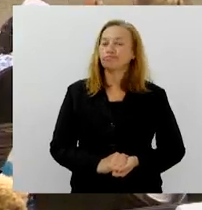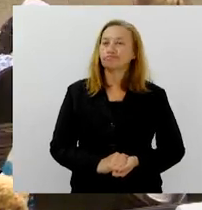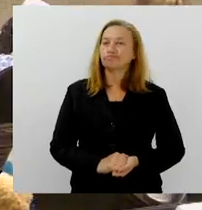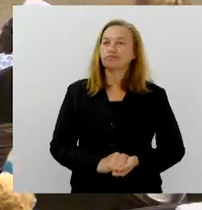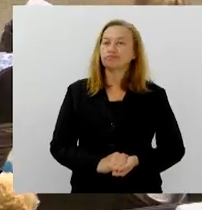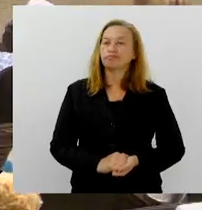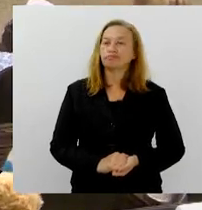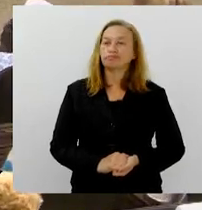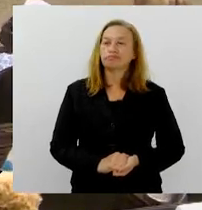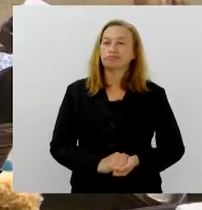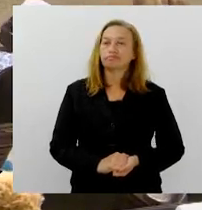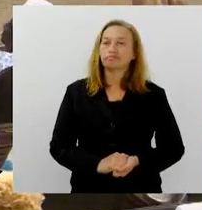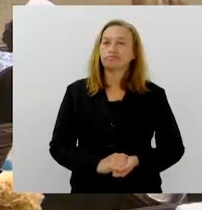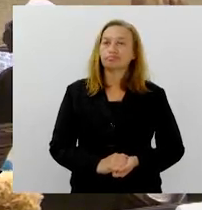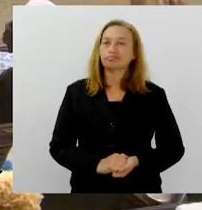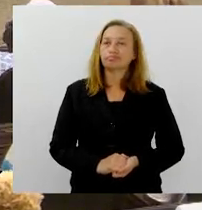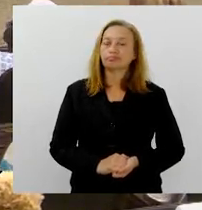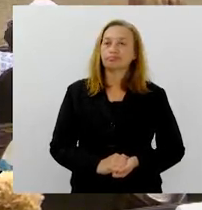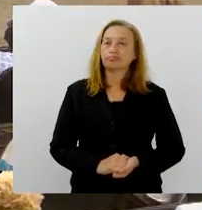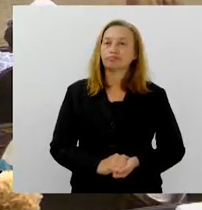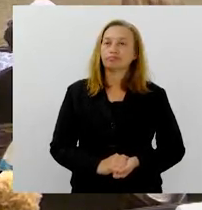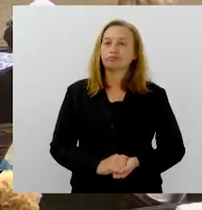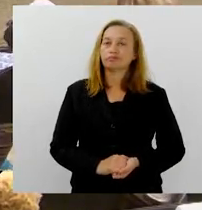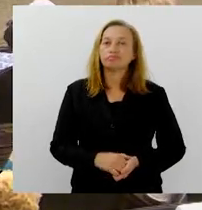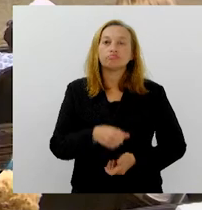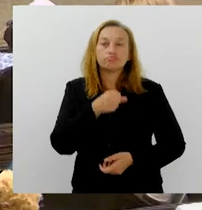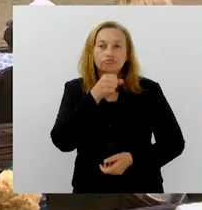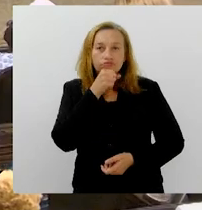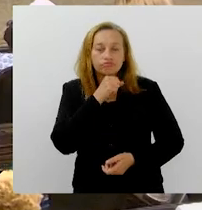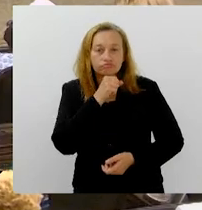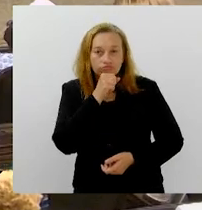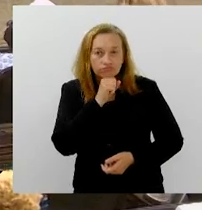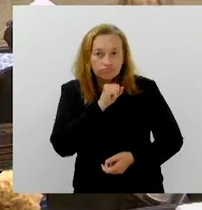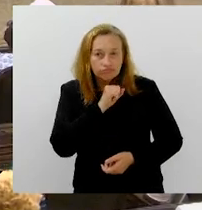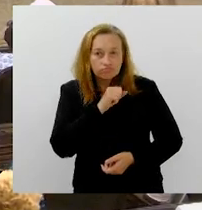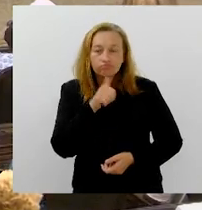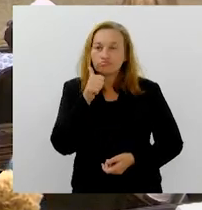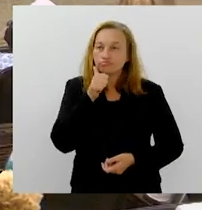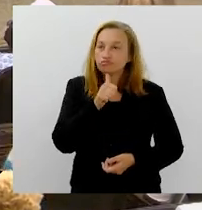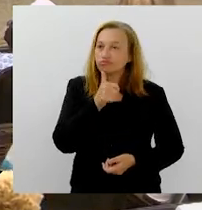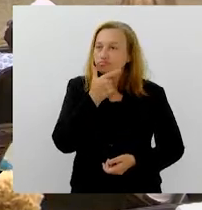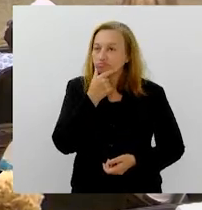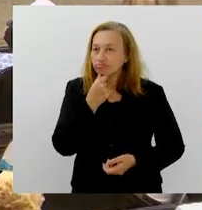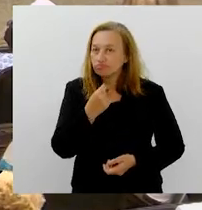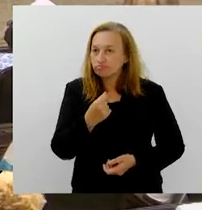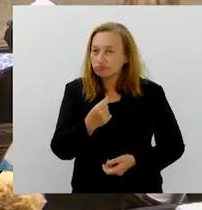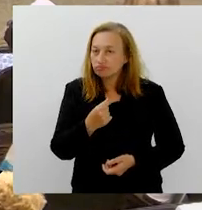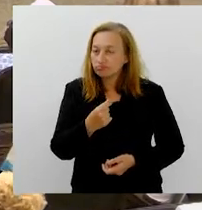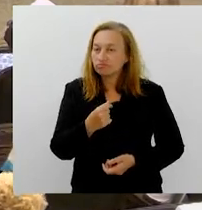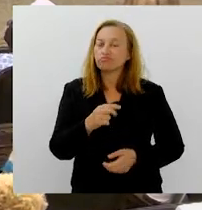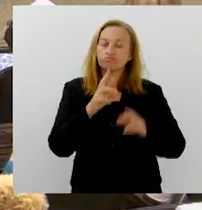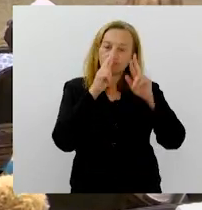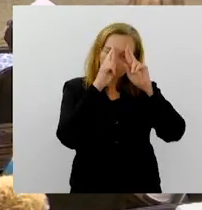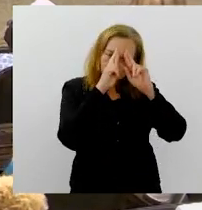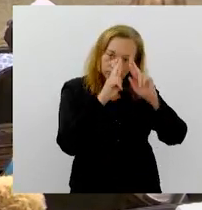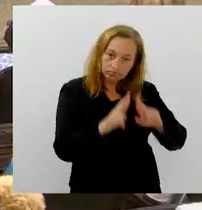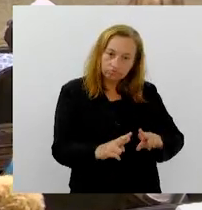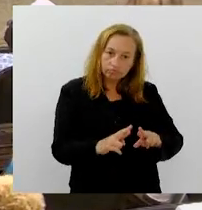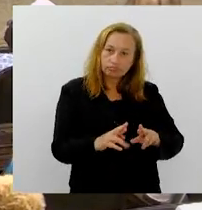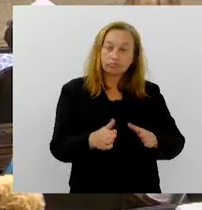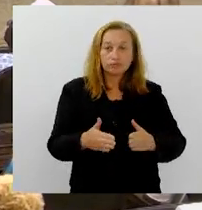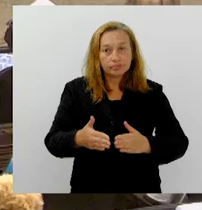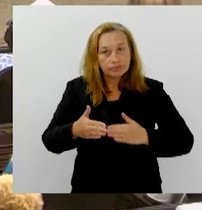As nossas mais velhas, aos nossos mais velhos, o meu respeito e eu peço